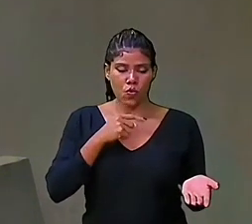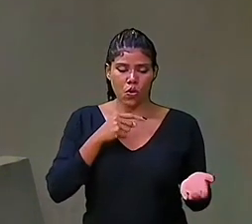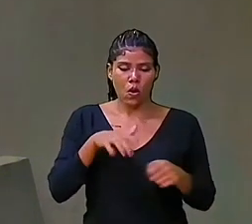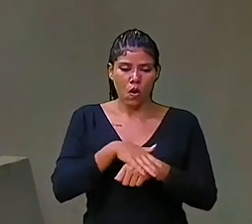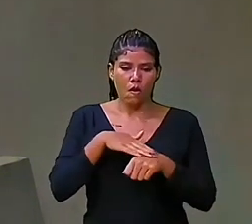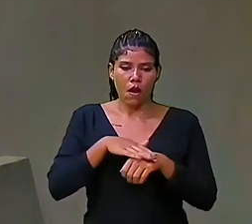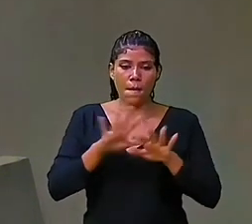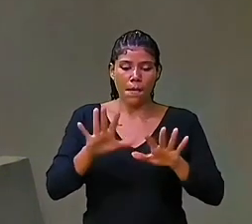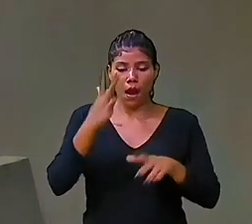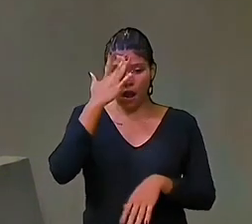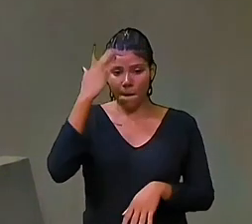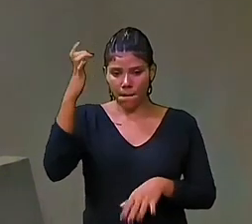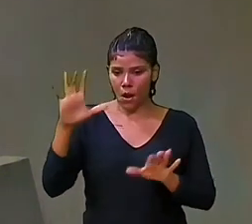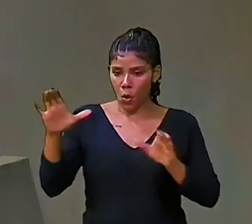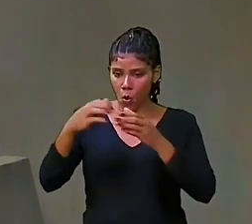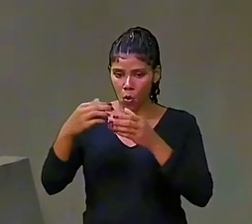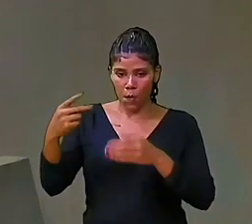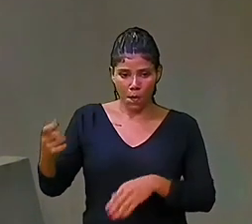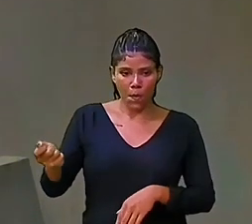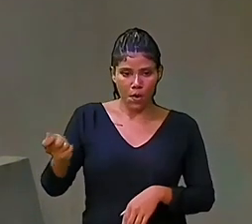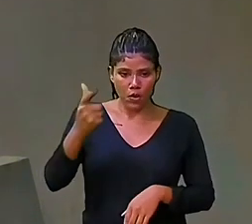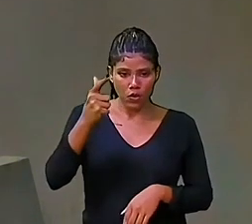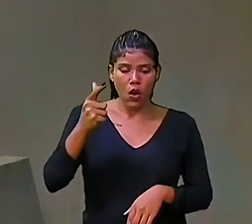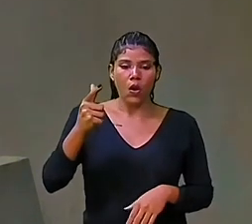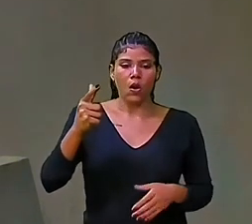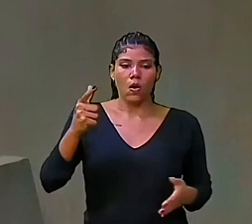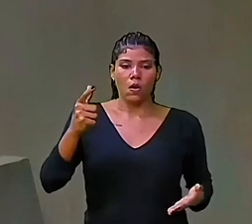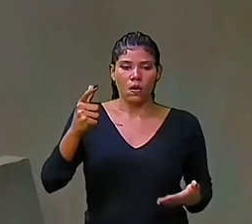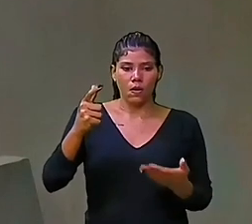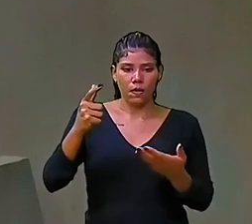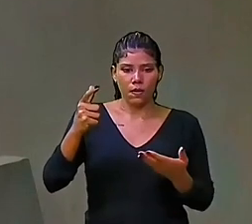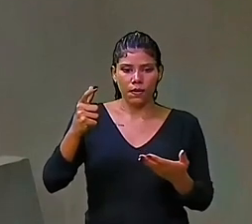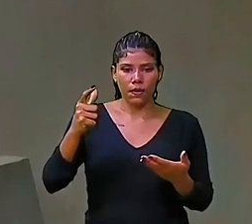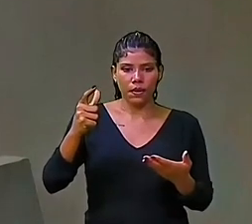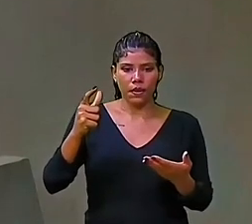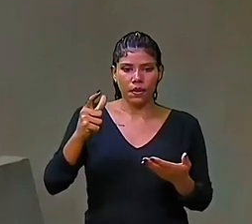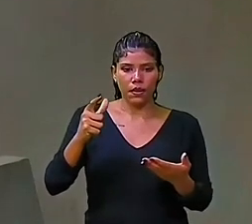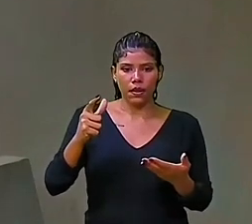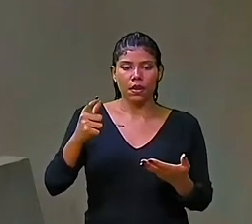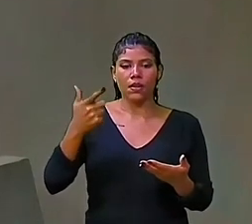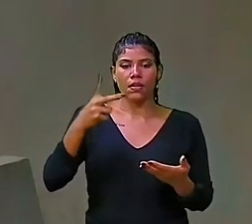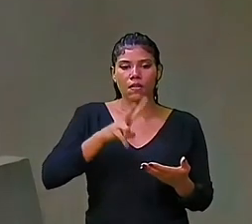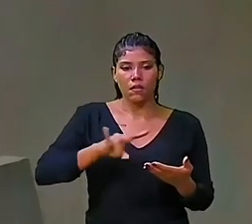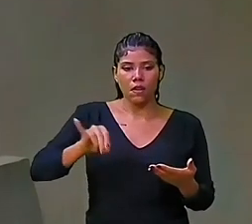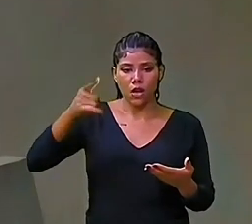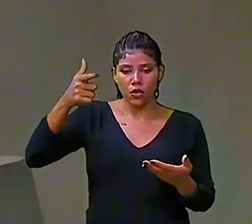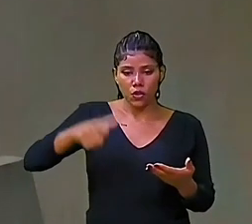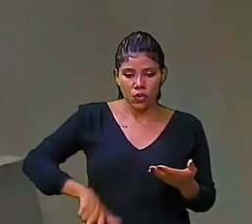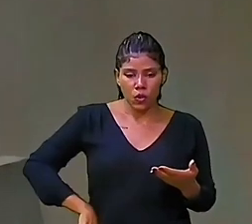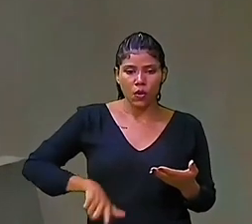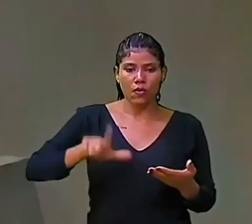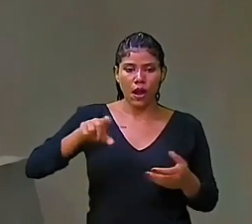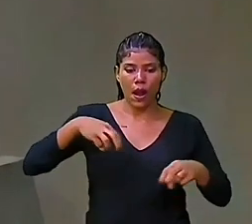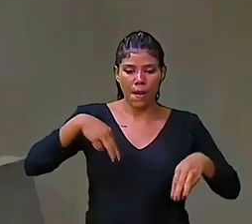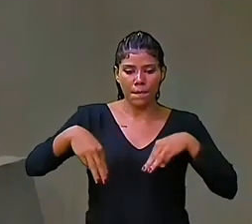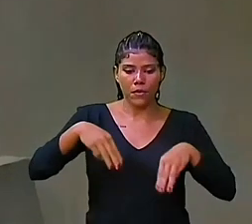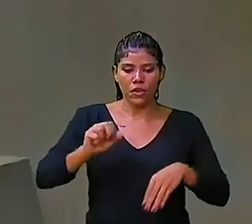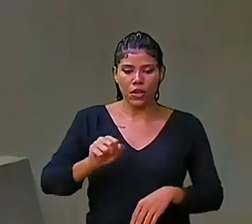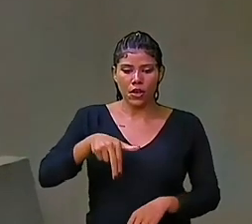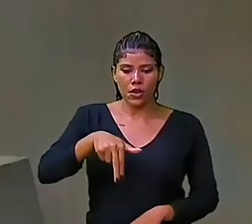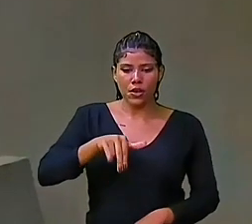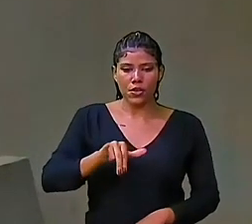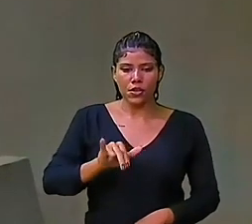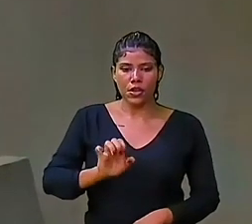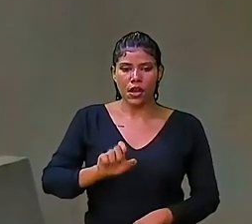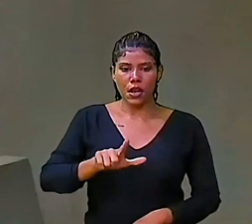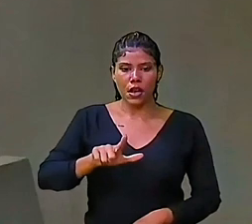nossa bancada federal, as nossas companheiras, sobretudo, estarão mais uma vez, inclusive a ministra Aniele, irmã de